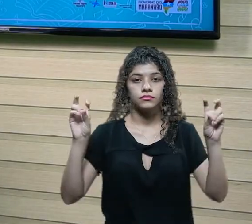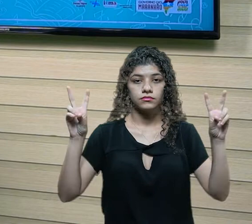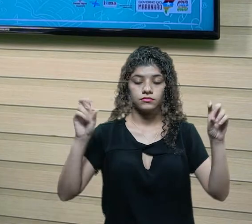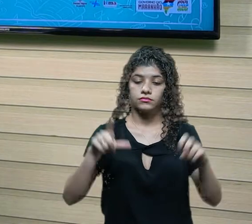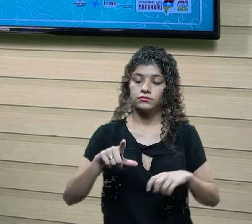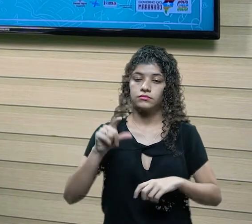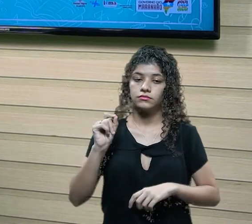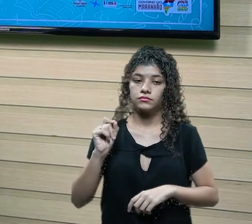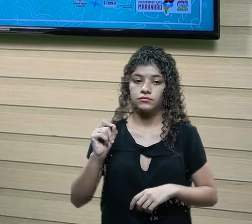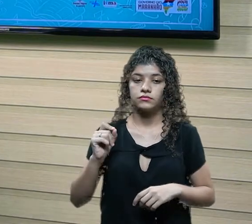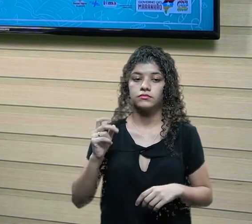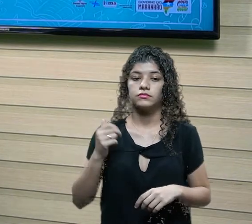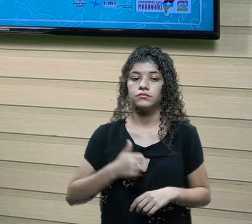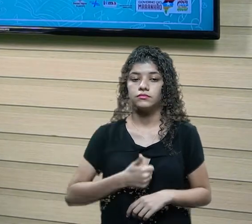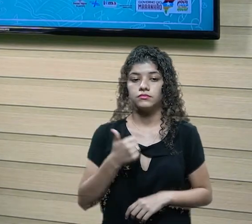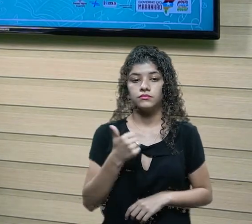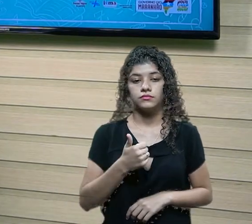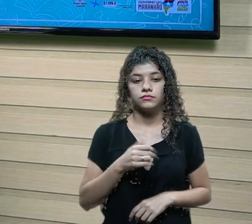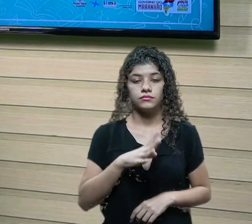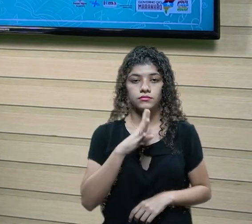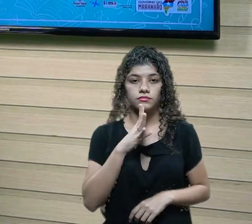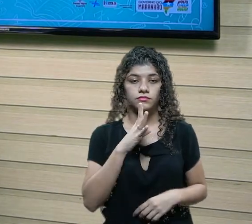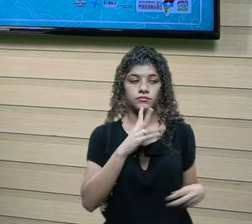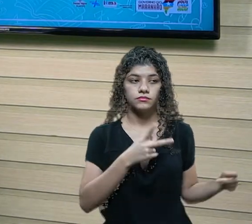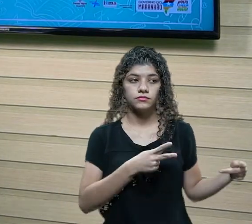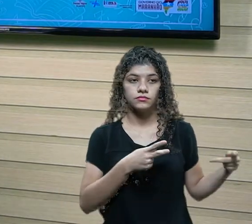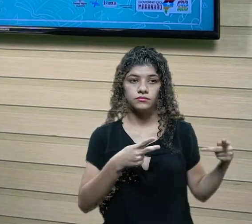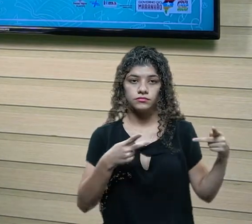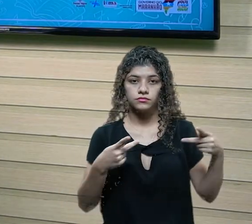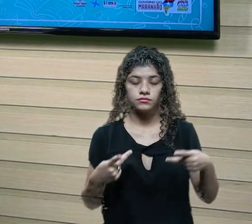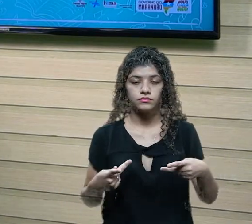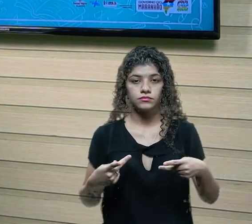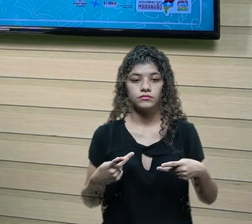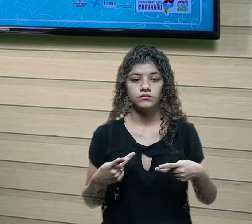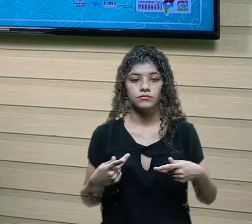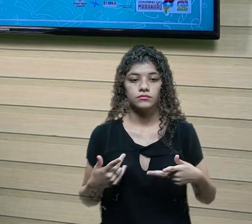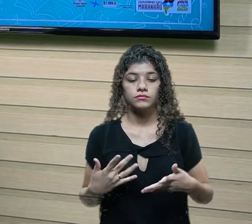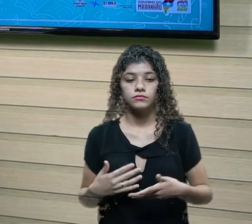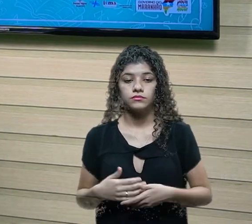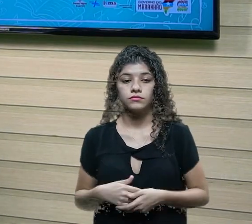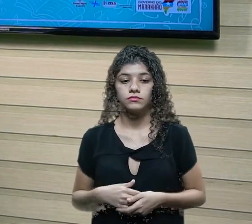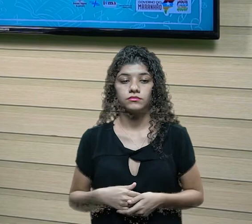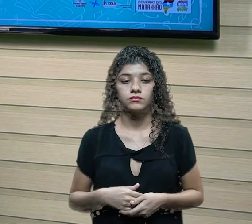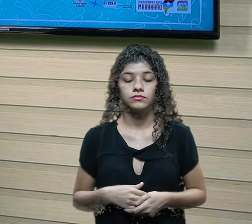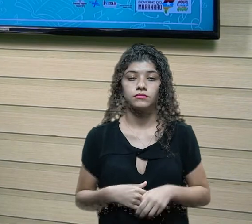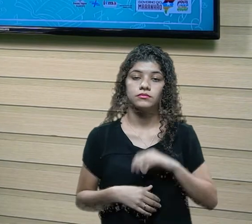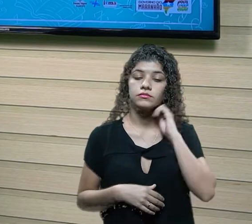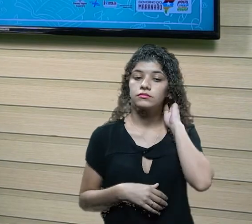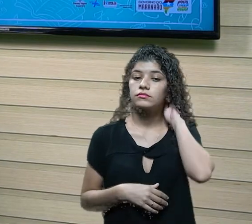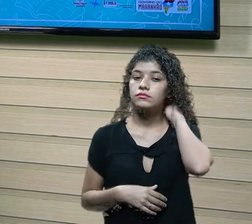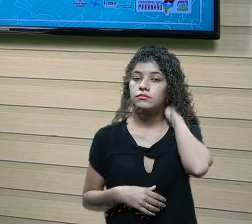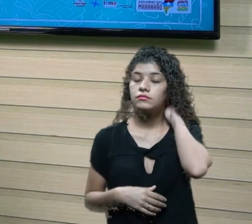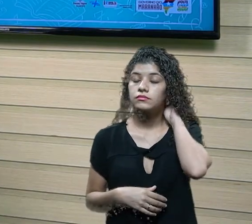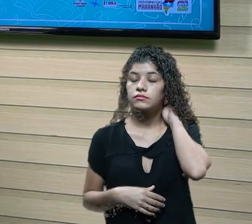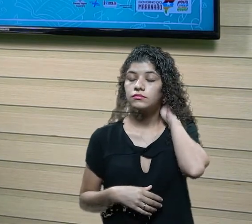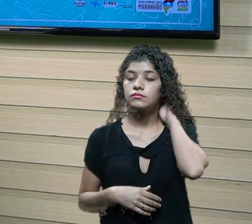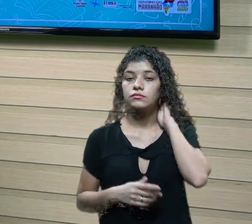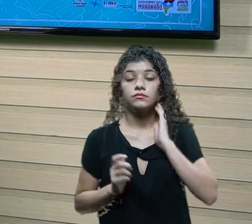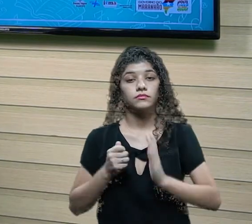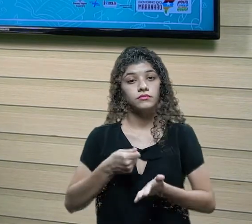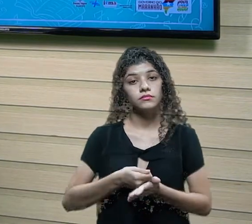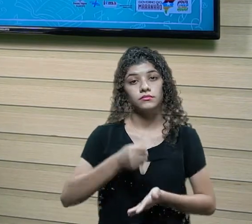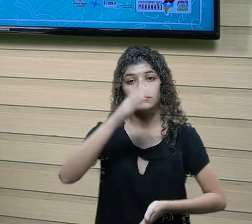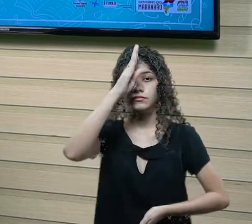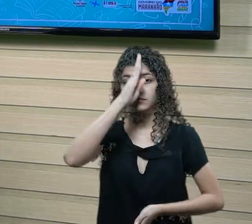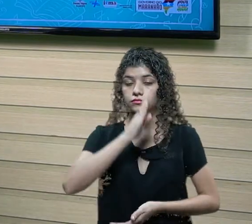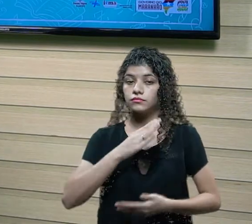o tema né claro conhecer o nosso público alvo e definir se o evento será pago ou